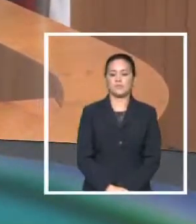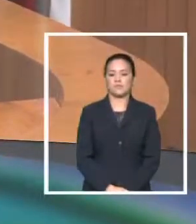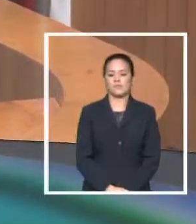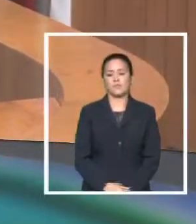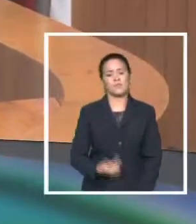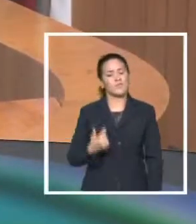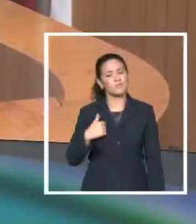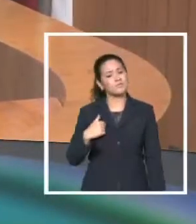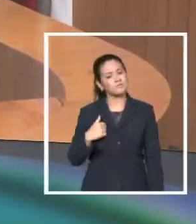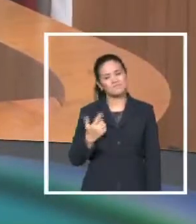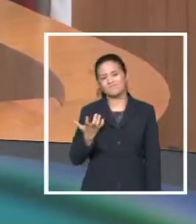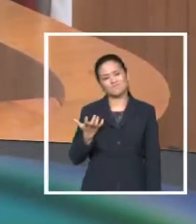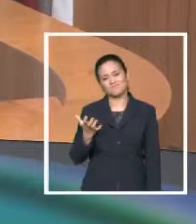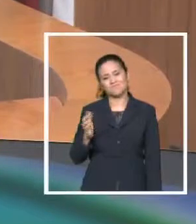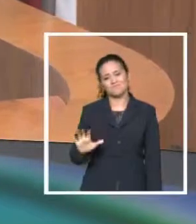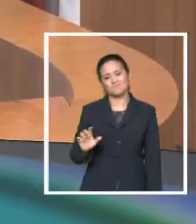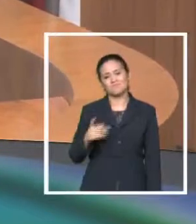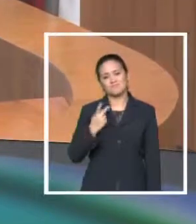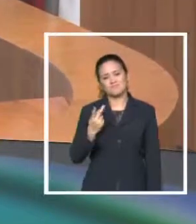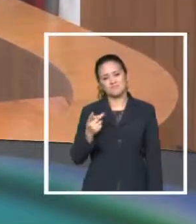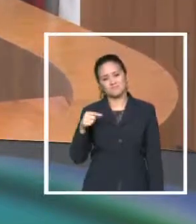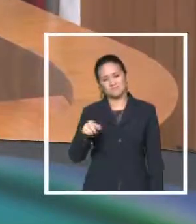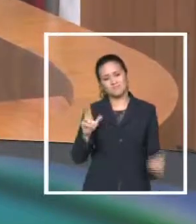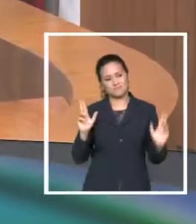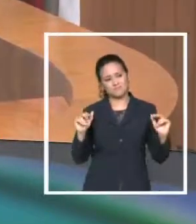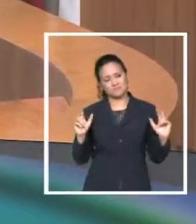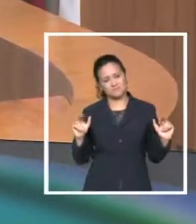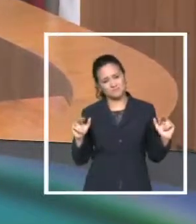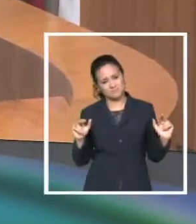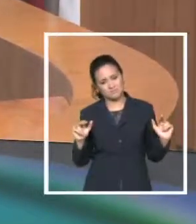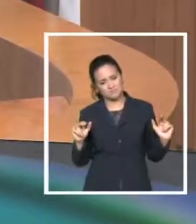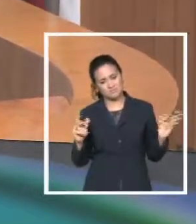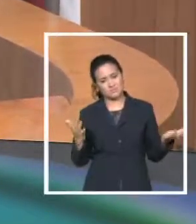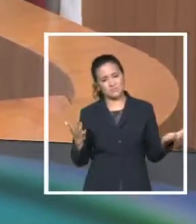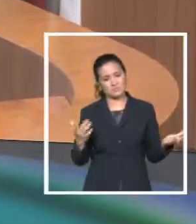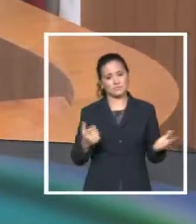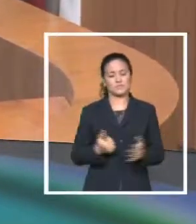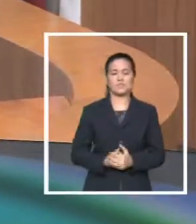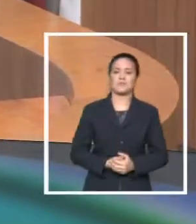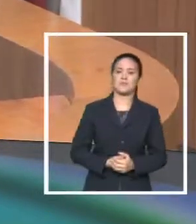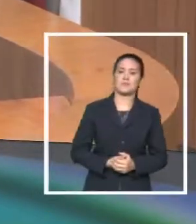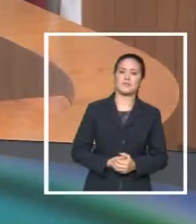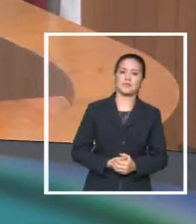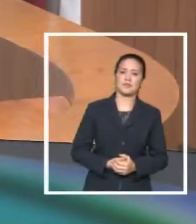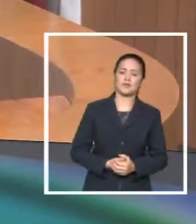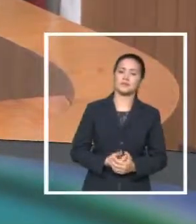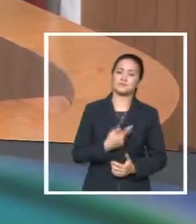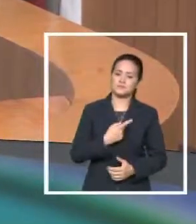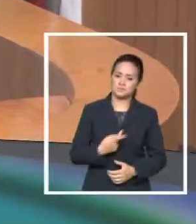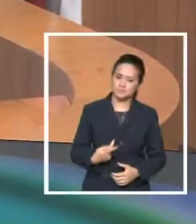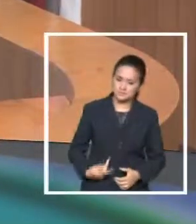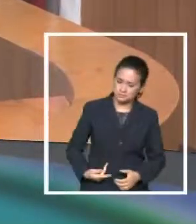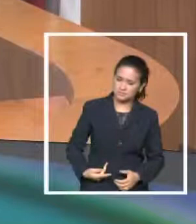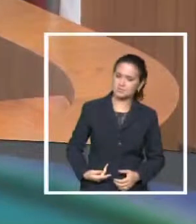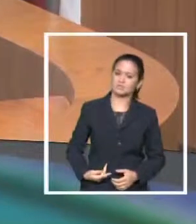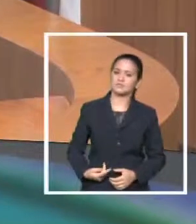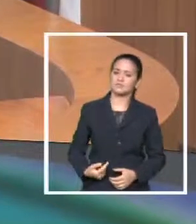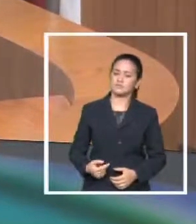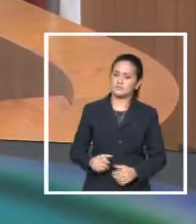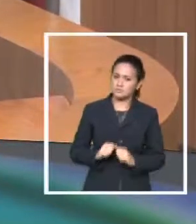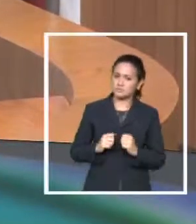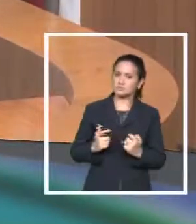assunto. Inclusive, estava na presidência da Assembleia, tratando de uma